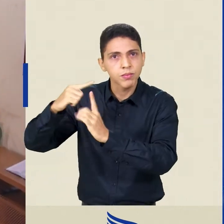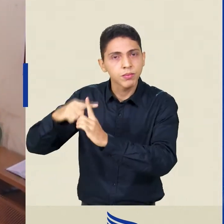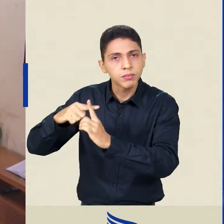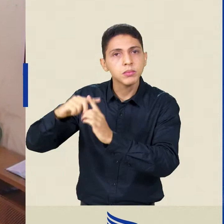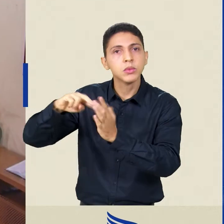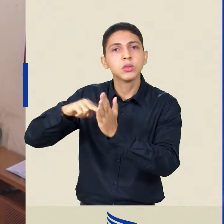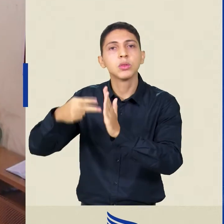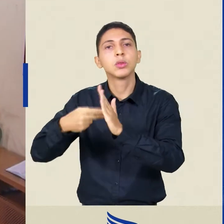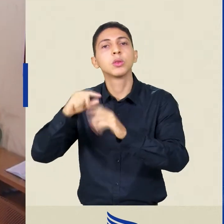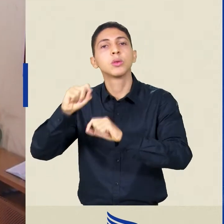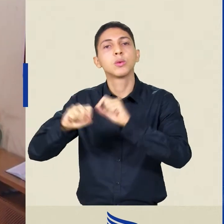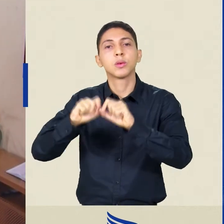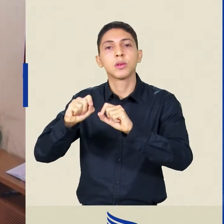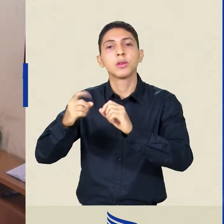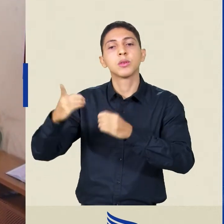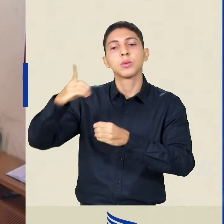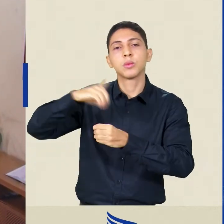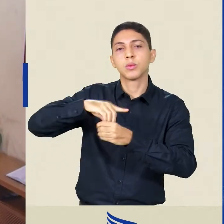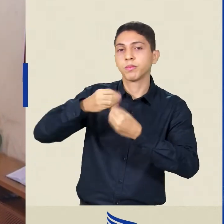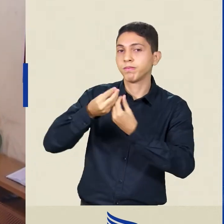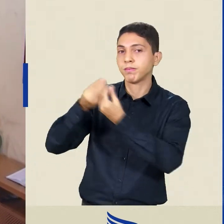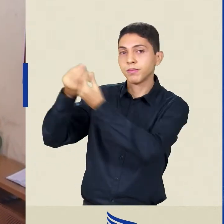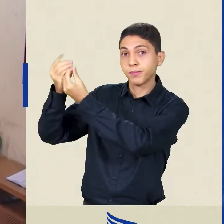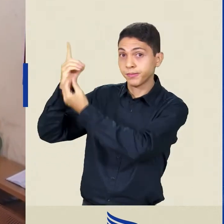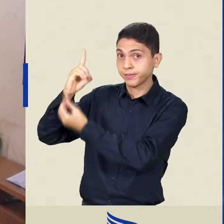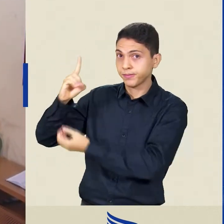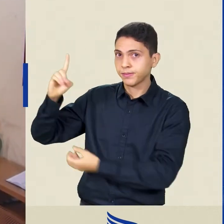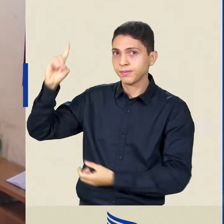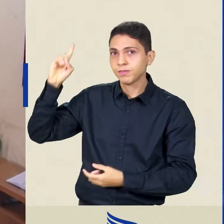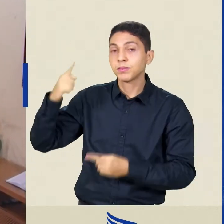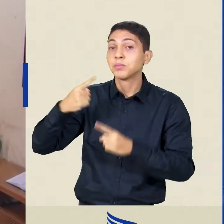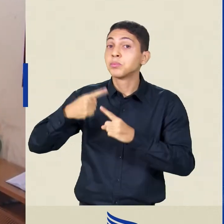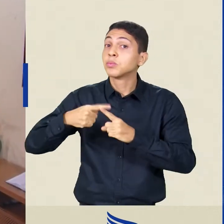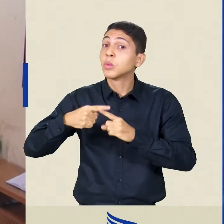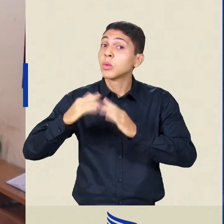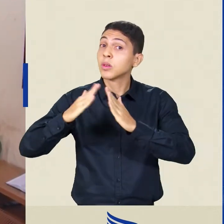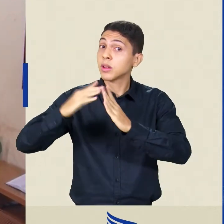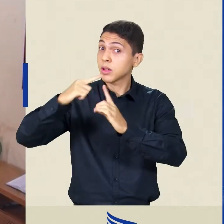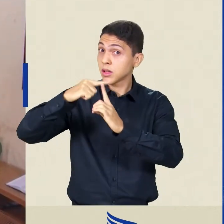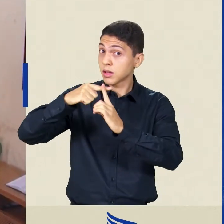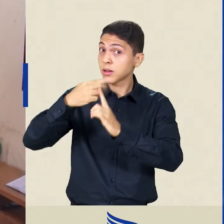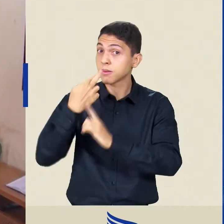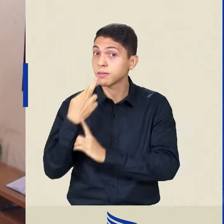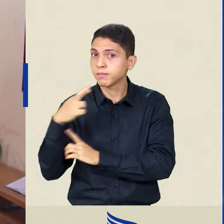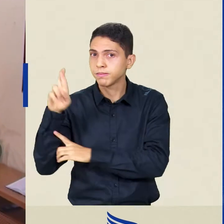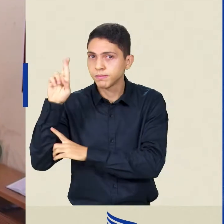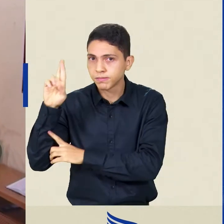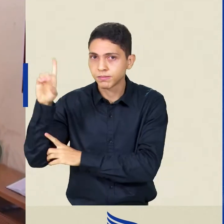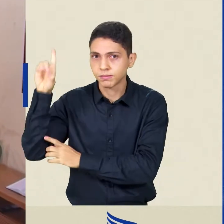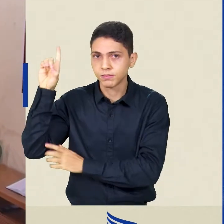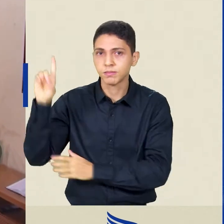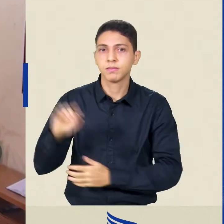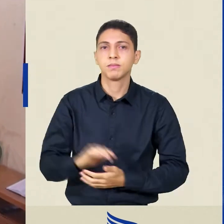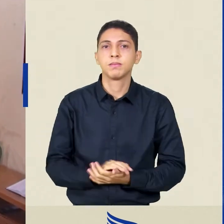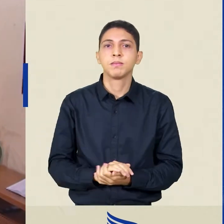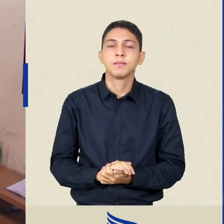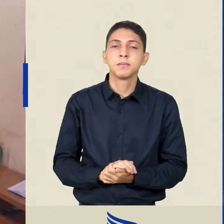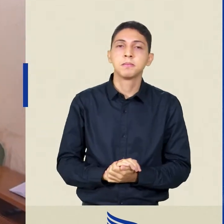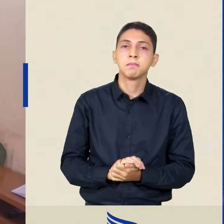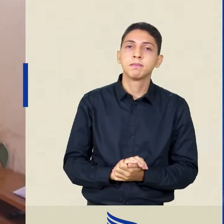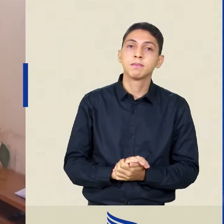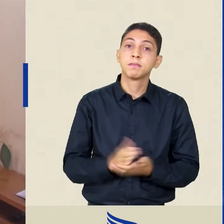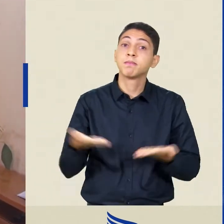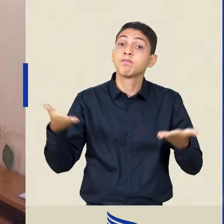dando para Deus. A igreja é a agência, é a embaixada de Deus na terra. Agora